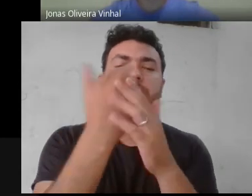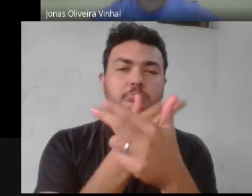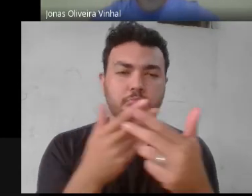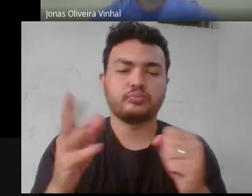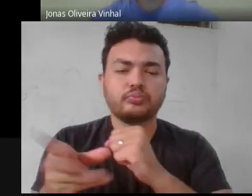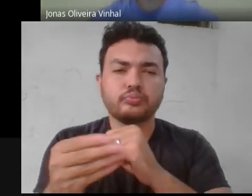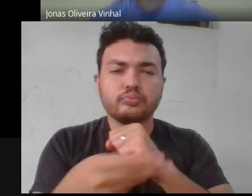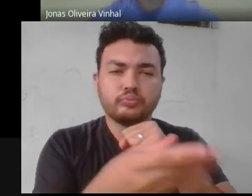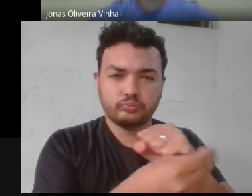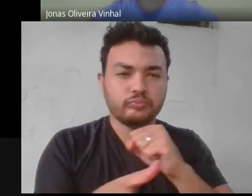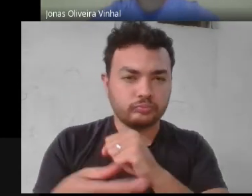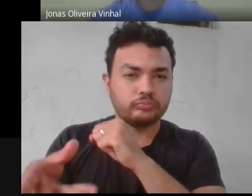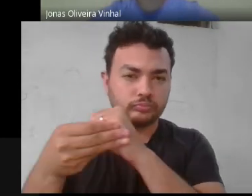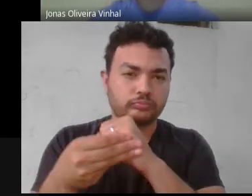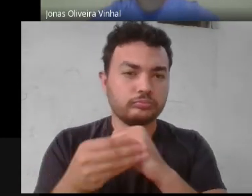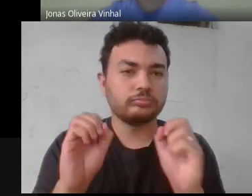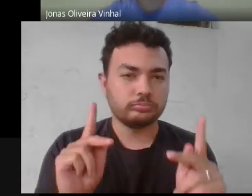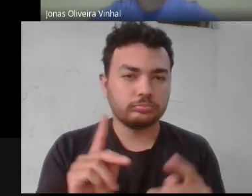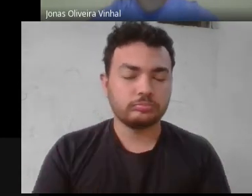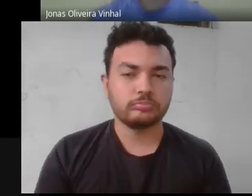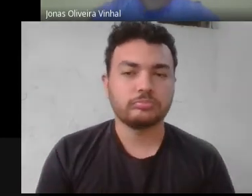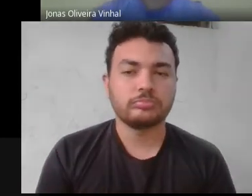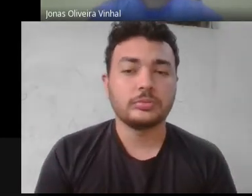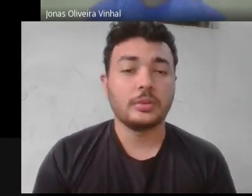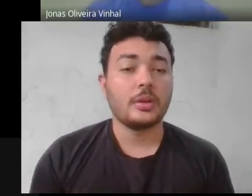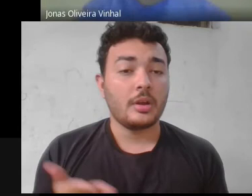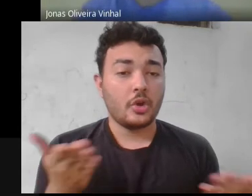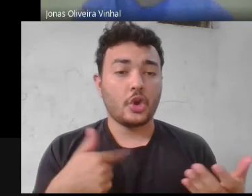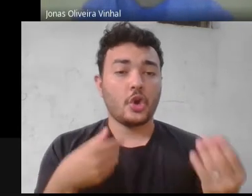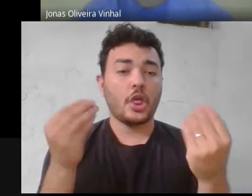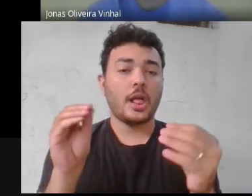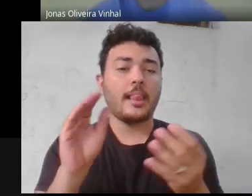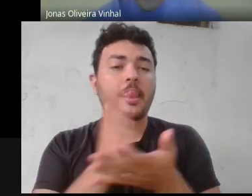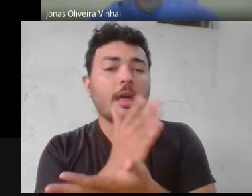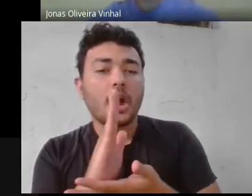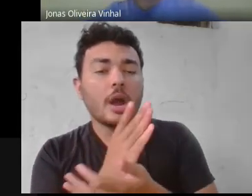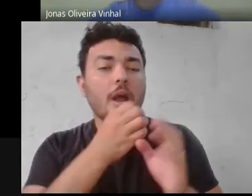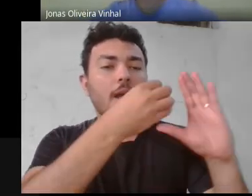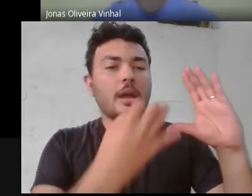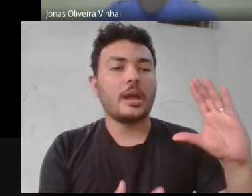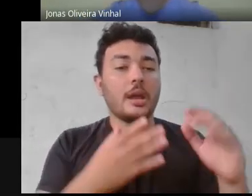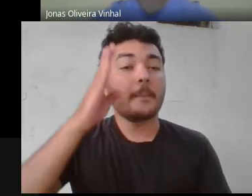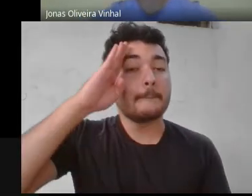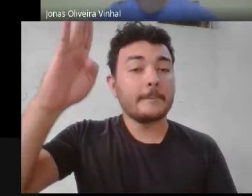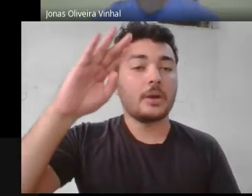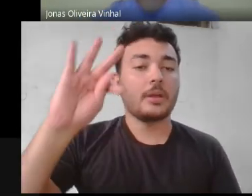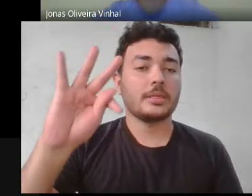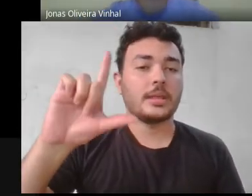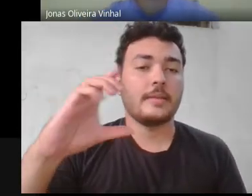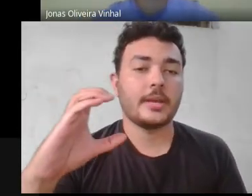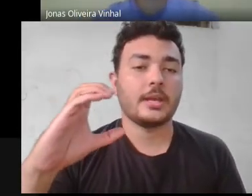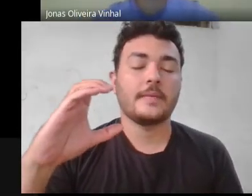com os resultados que se tem e equipamentos que se tem à época. Então, aqui eu vou colocar para vocês agora algumas características principais que a